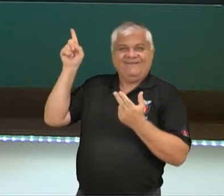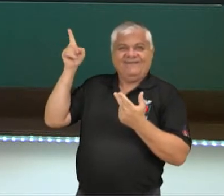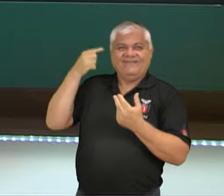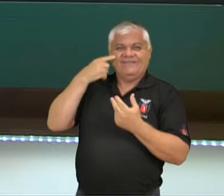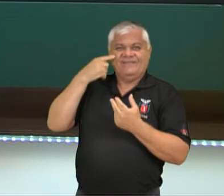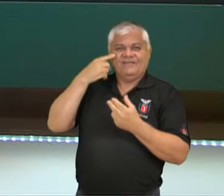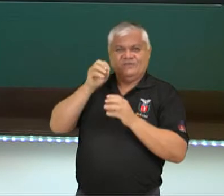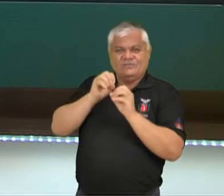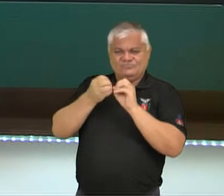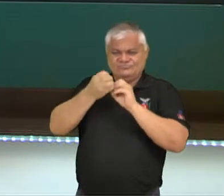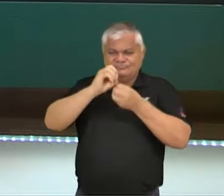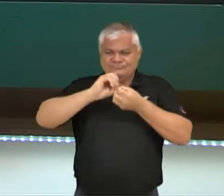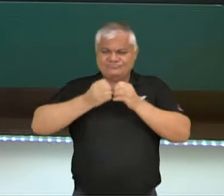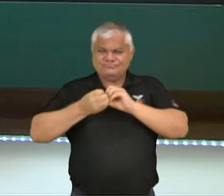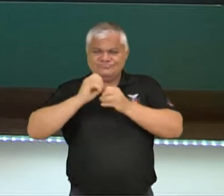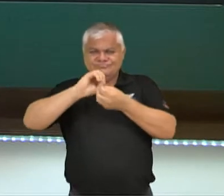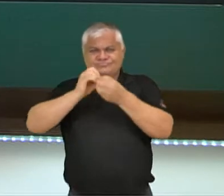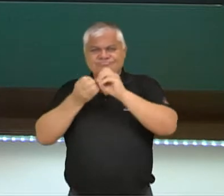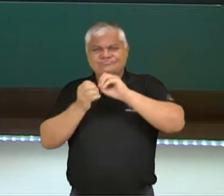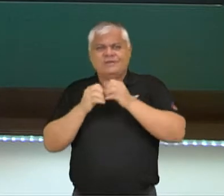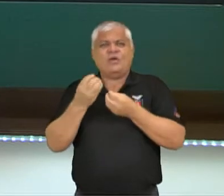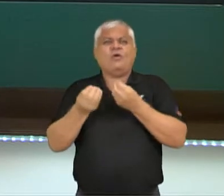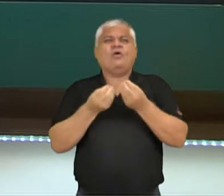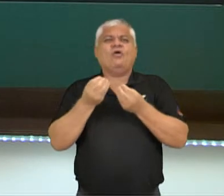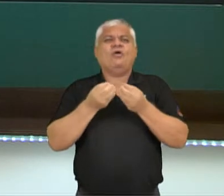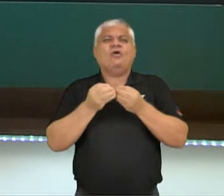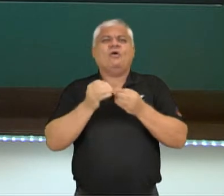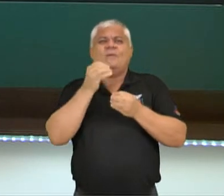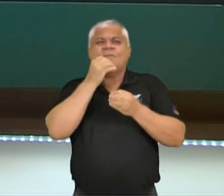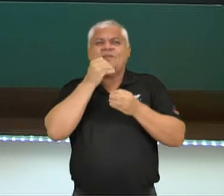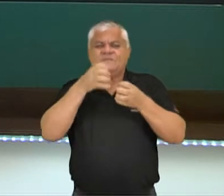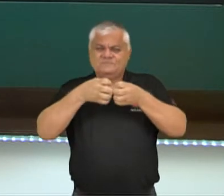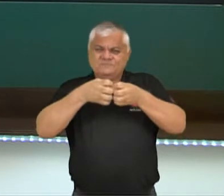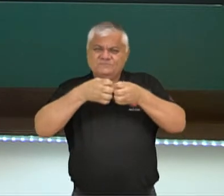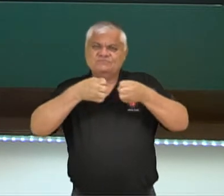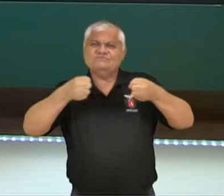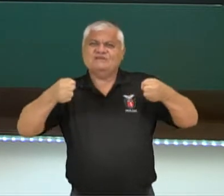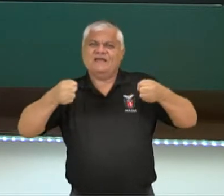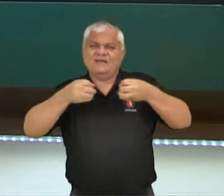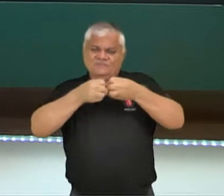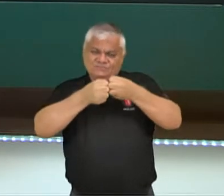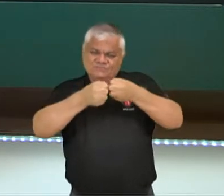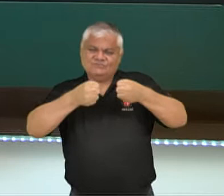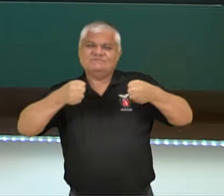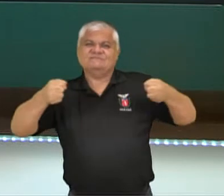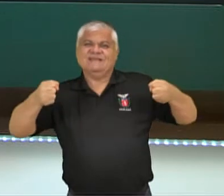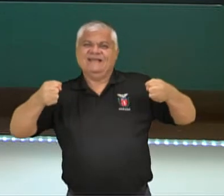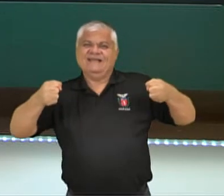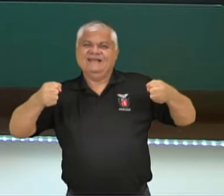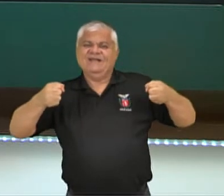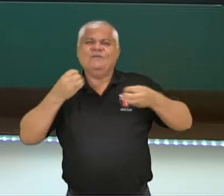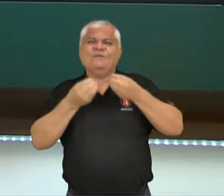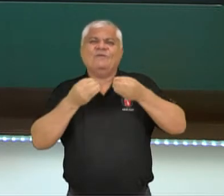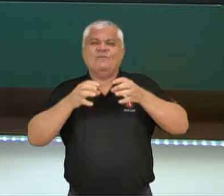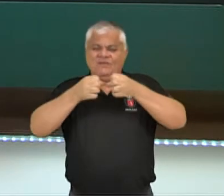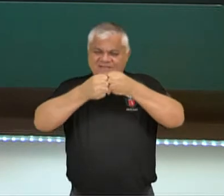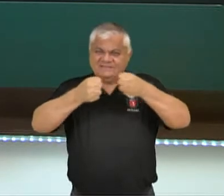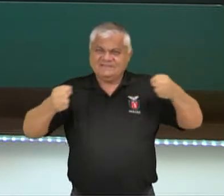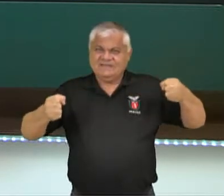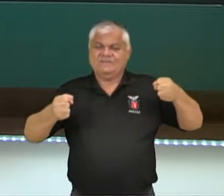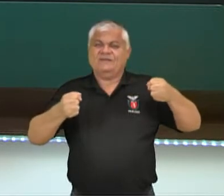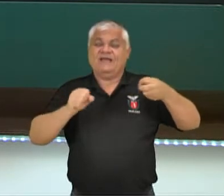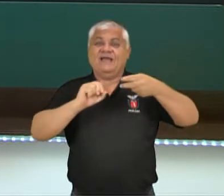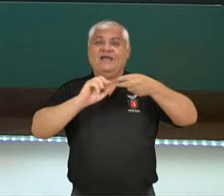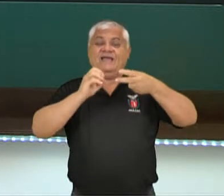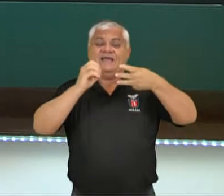imagem, imagine que eu vou fazer uma força aqui, ó, e vou puxar esse material genético para ambos os lados, para dividir a célula